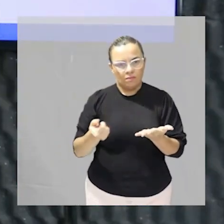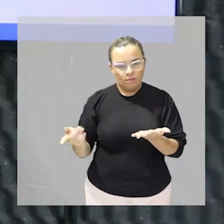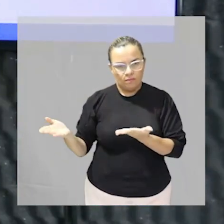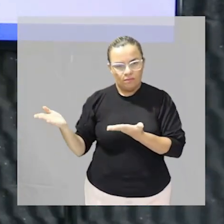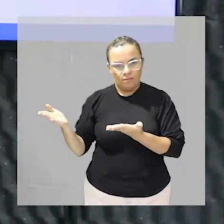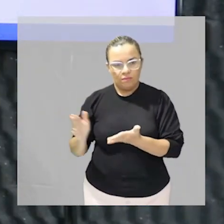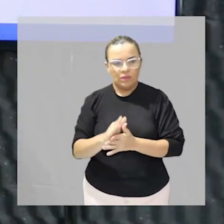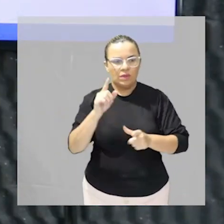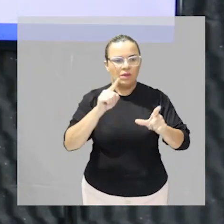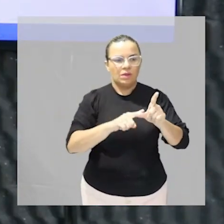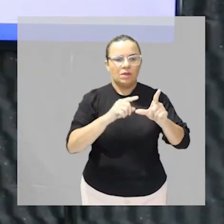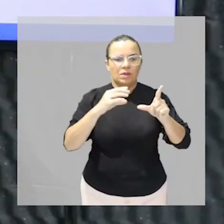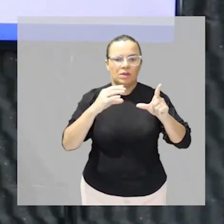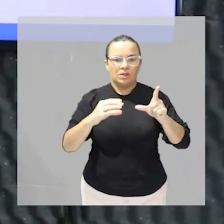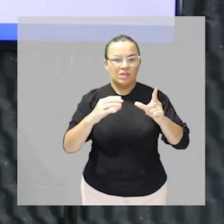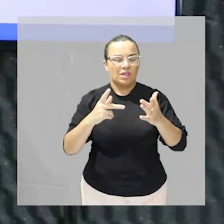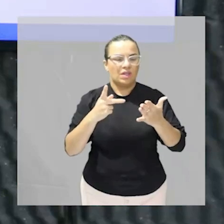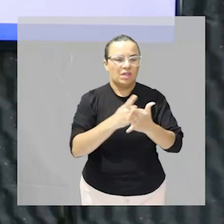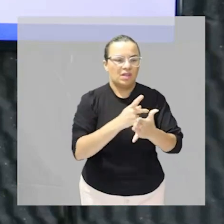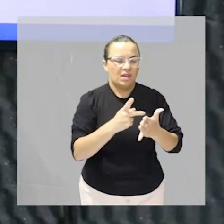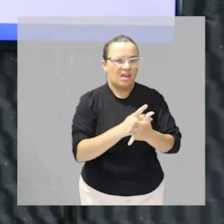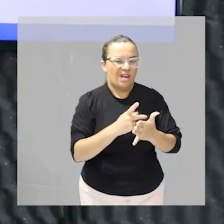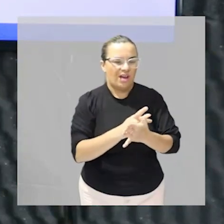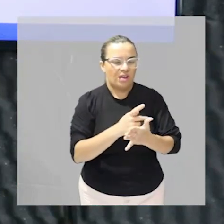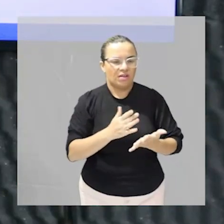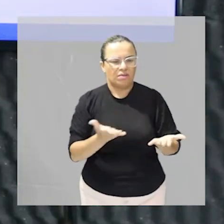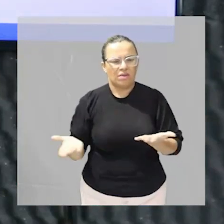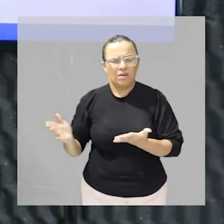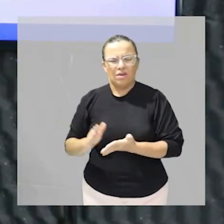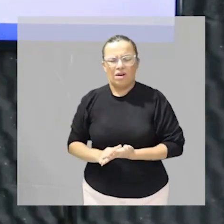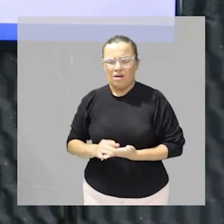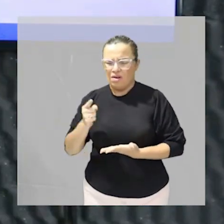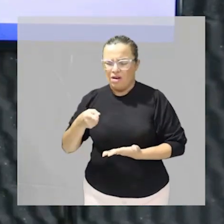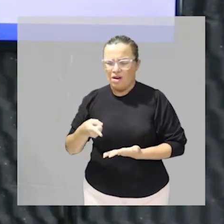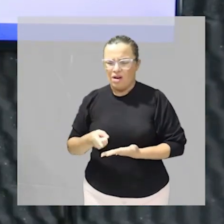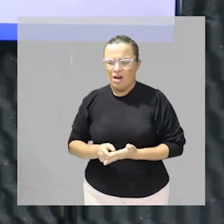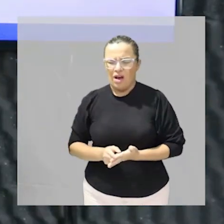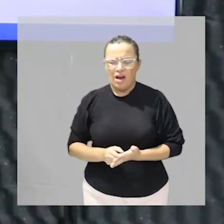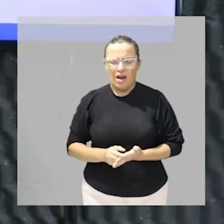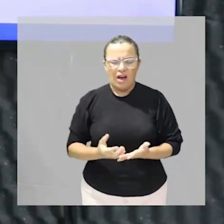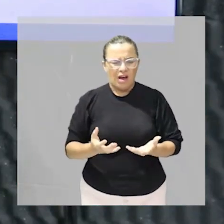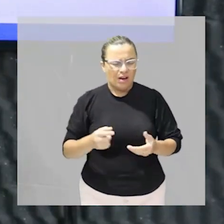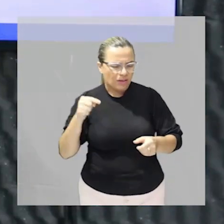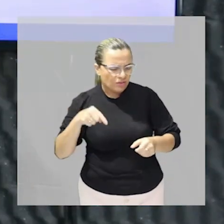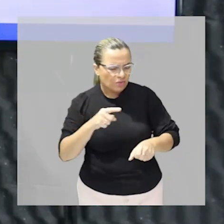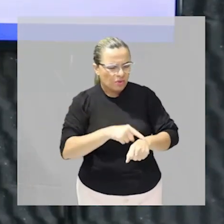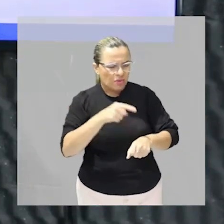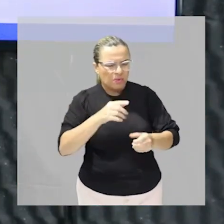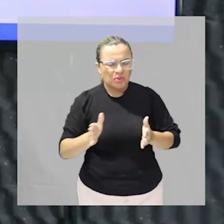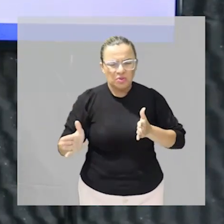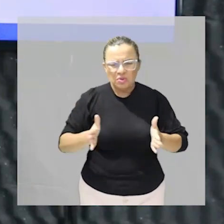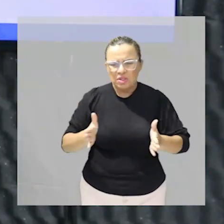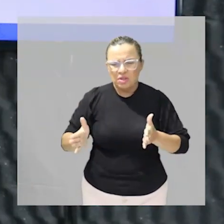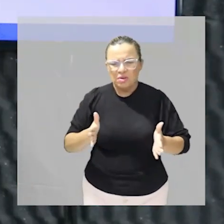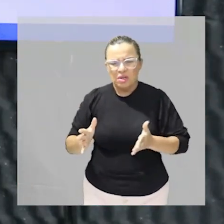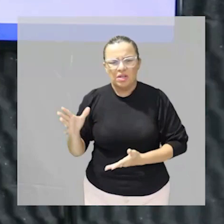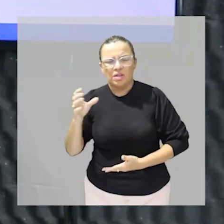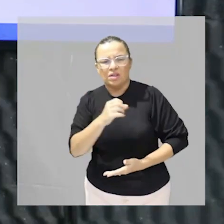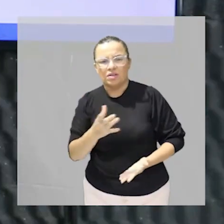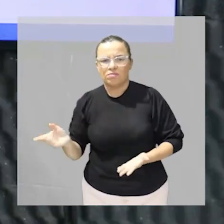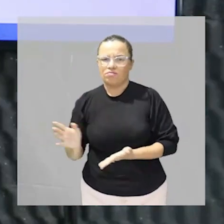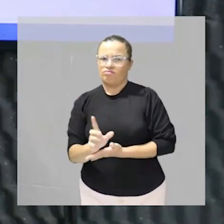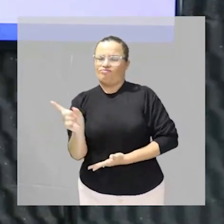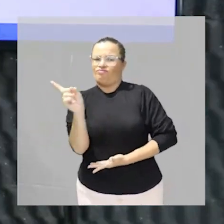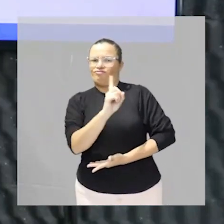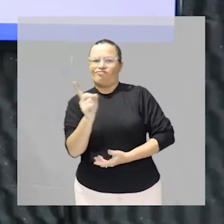por exemplo. Estabelecimento de mandatos temporários, ele não está em nenhum momento falando que o cidadão vai